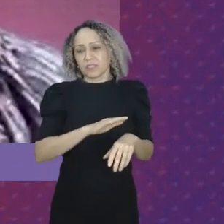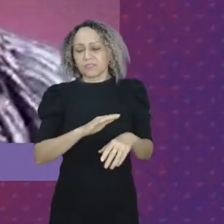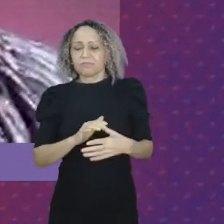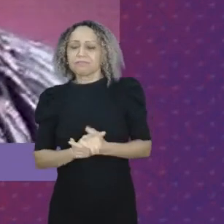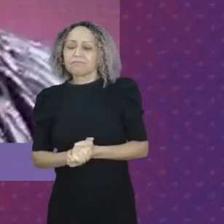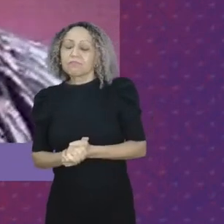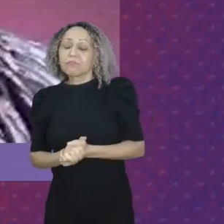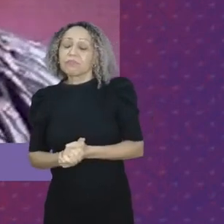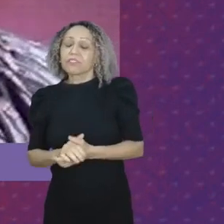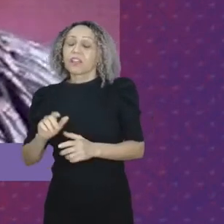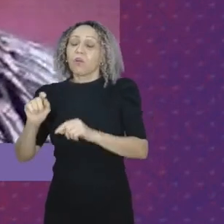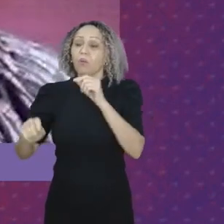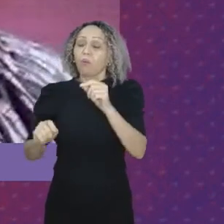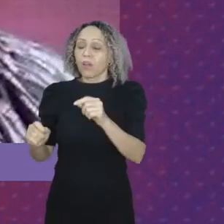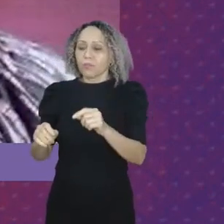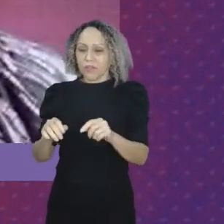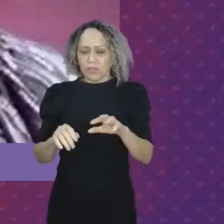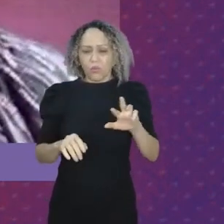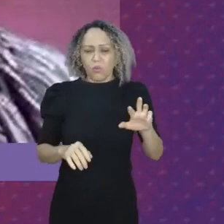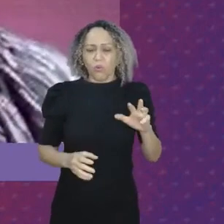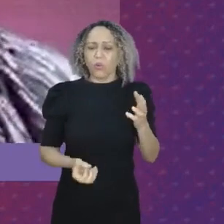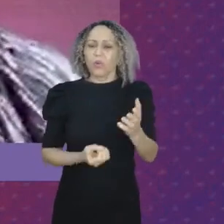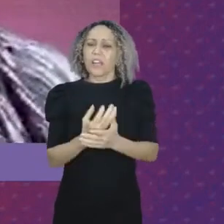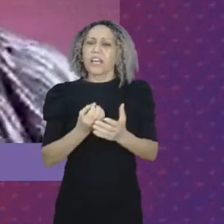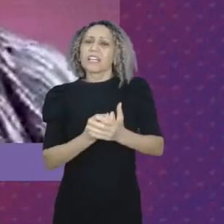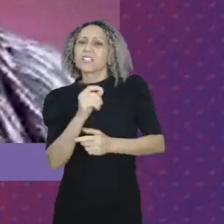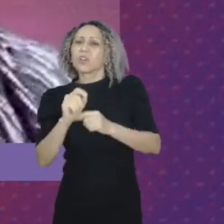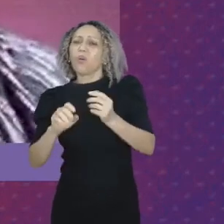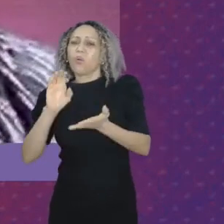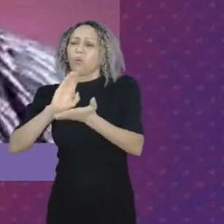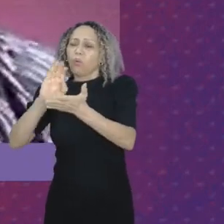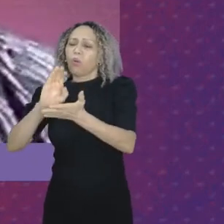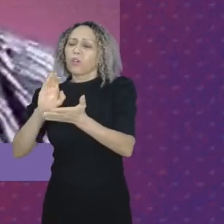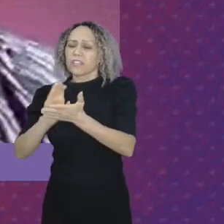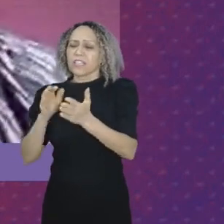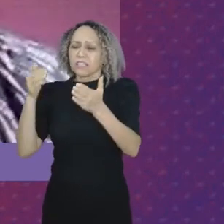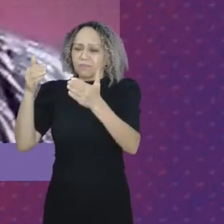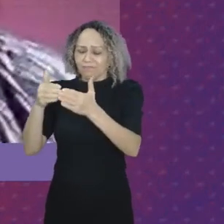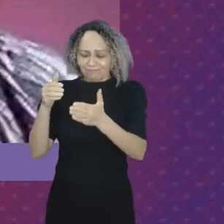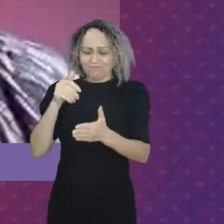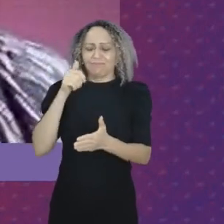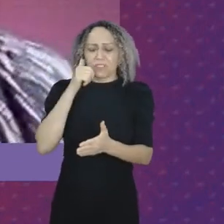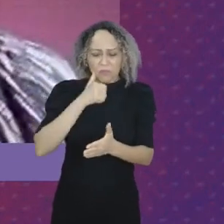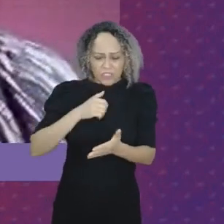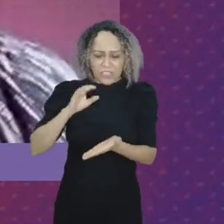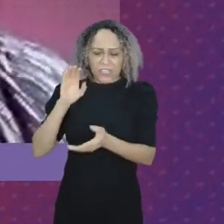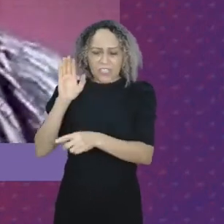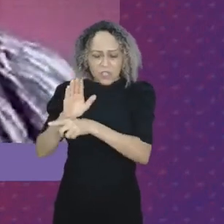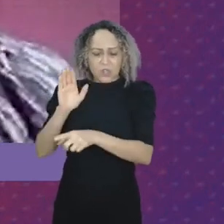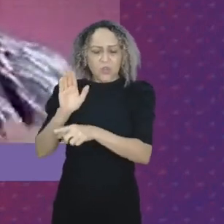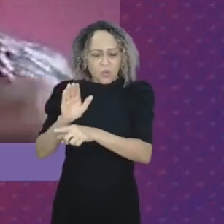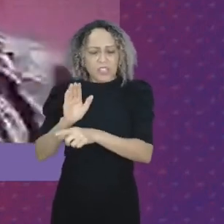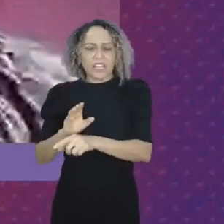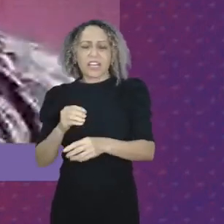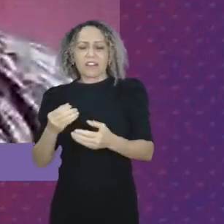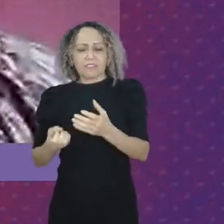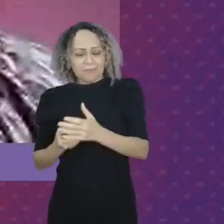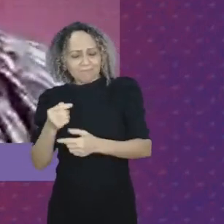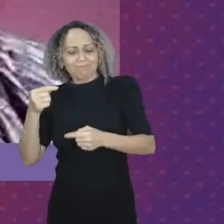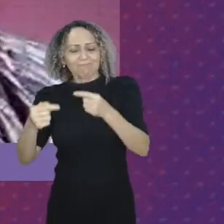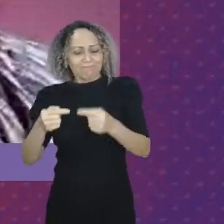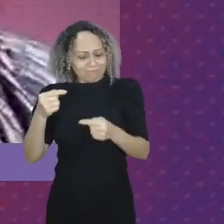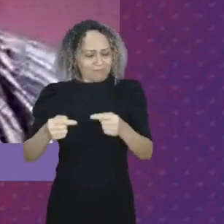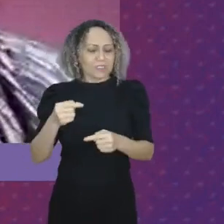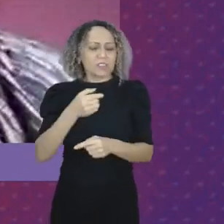reativação de um Conselho Nacional de Política para as Mulheres que, de fato, atuava na construção de políticas públicas, das